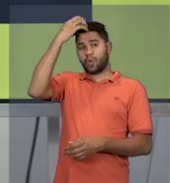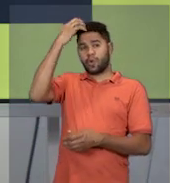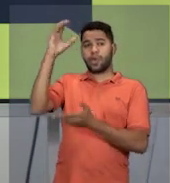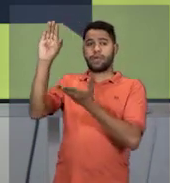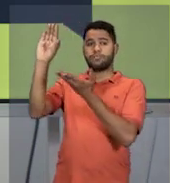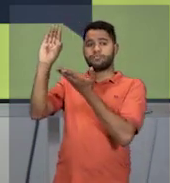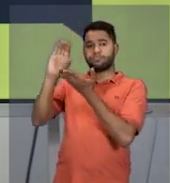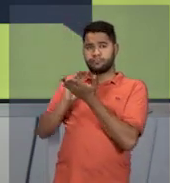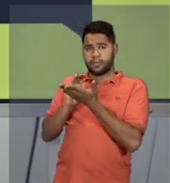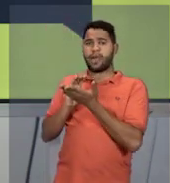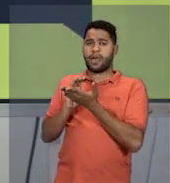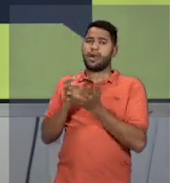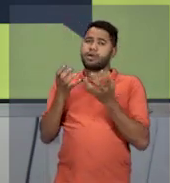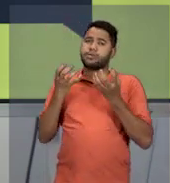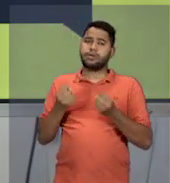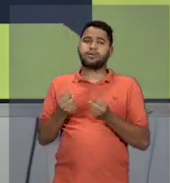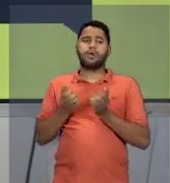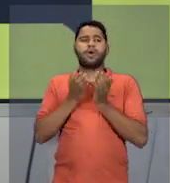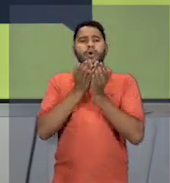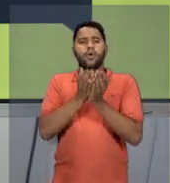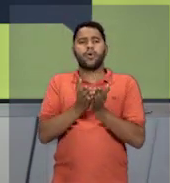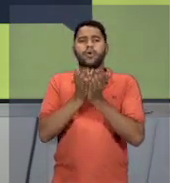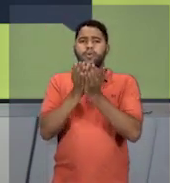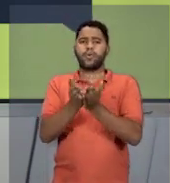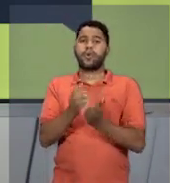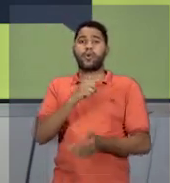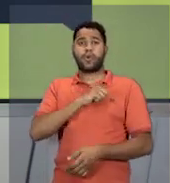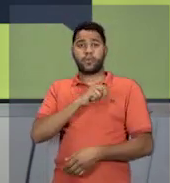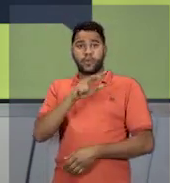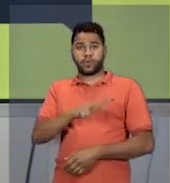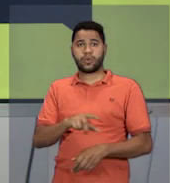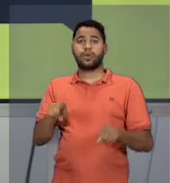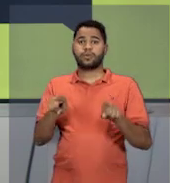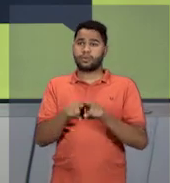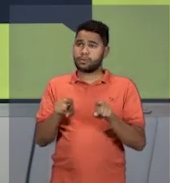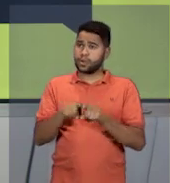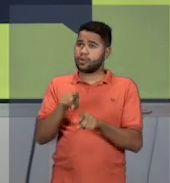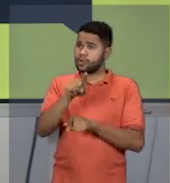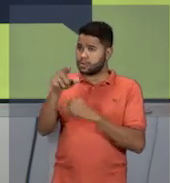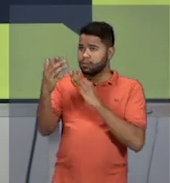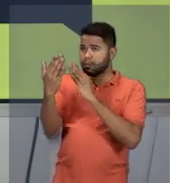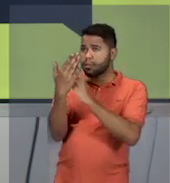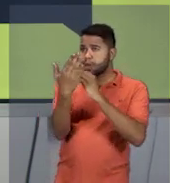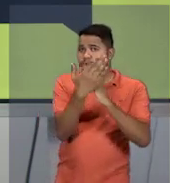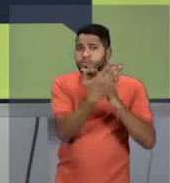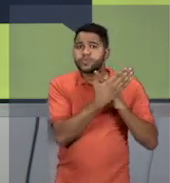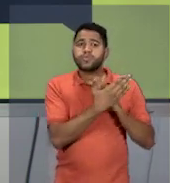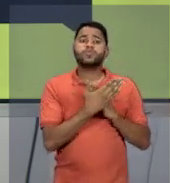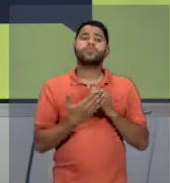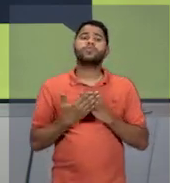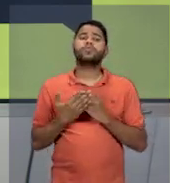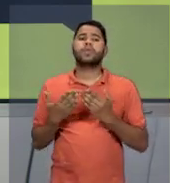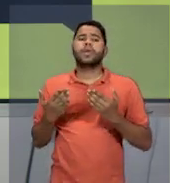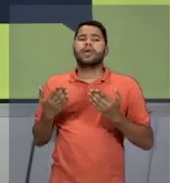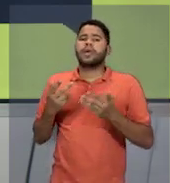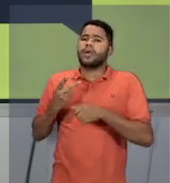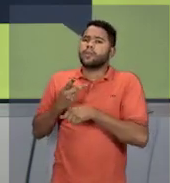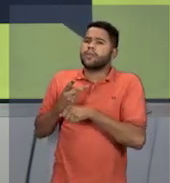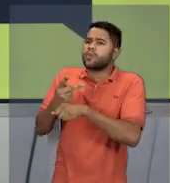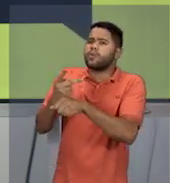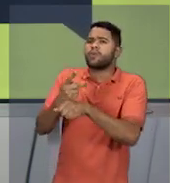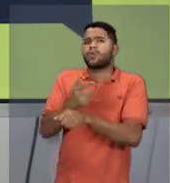de Gênova não aceitou, ele foi até Portugal, pediu também Portugal, olha, vocês me ajudam aqui a buscar